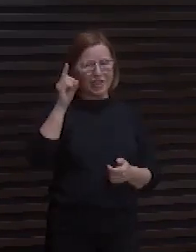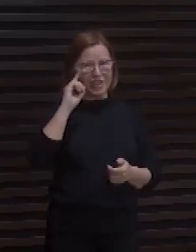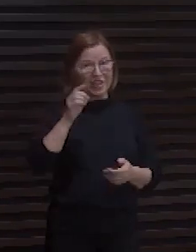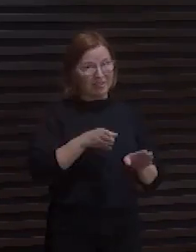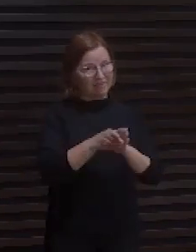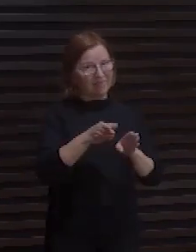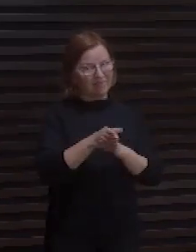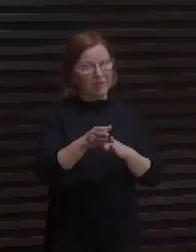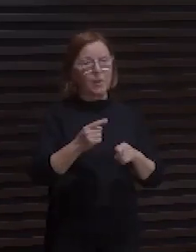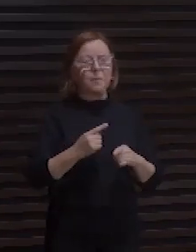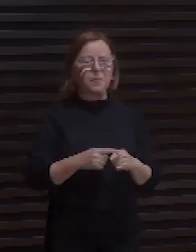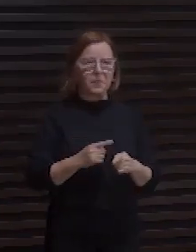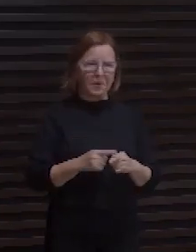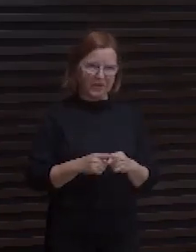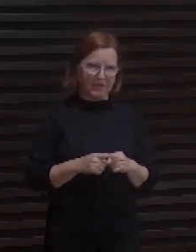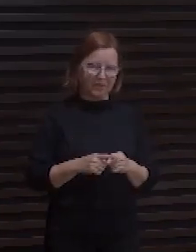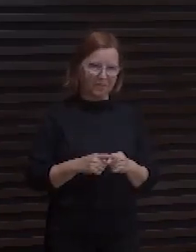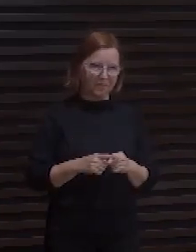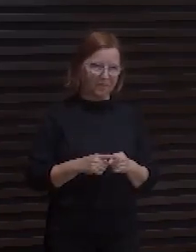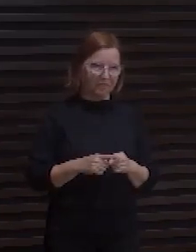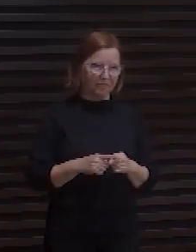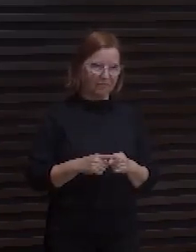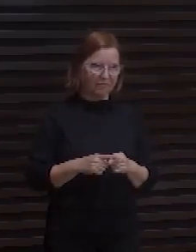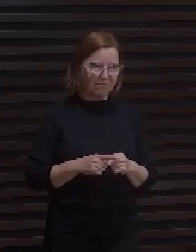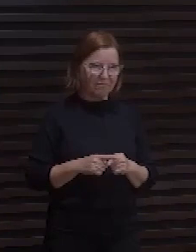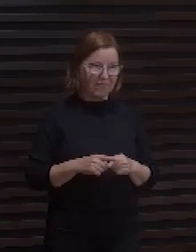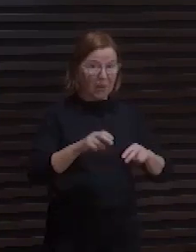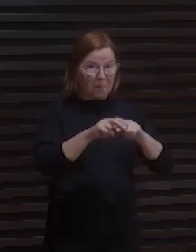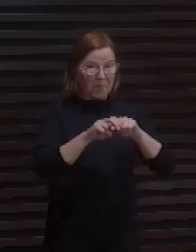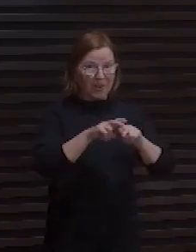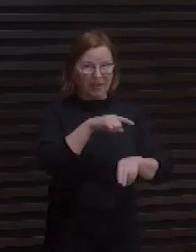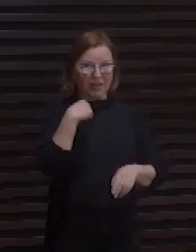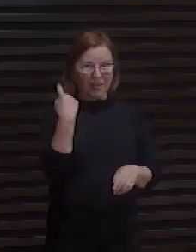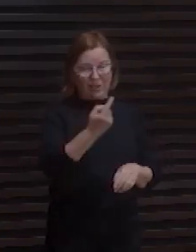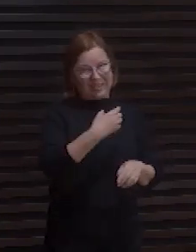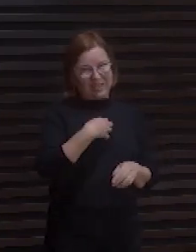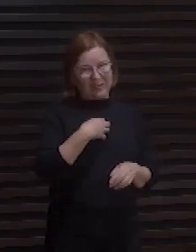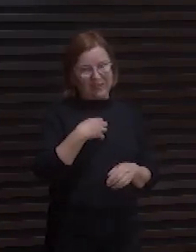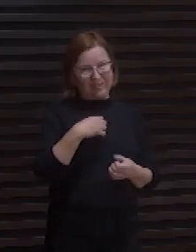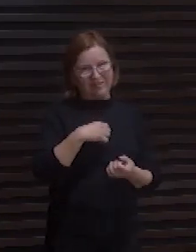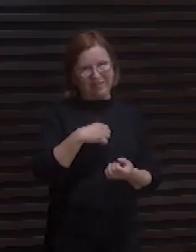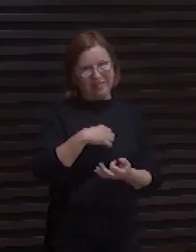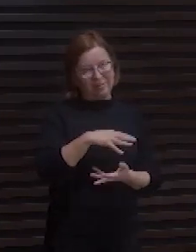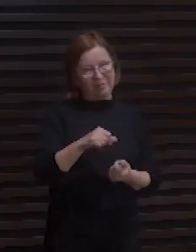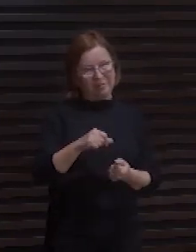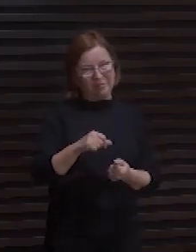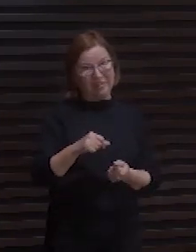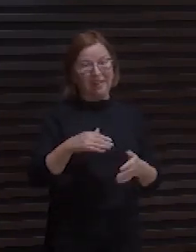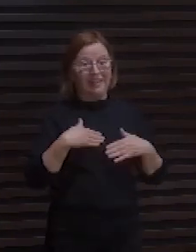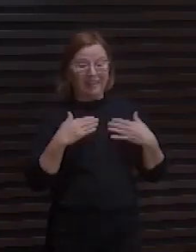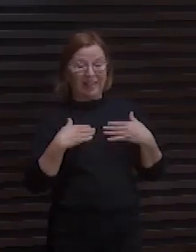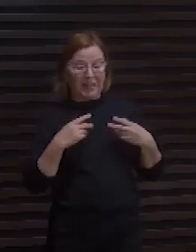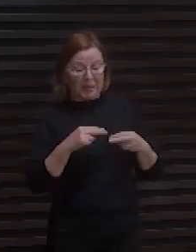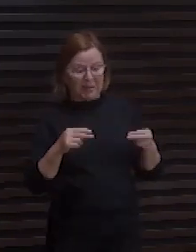uma tendência nossa, por conta da nossa natureza terrena, de nos alegrarmos com as coisas do